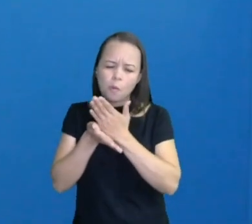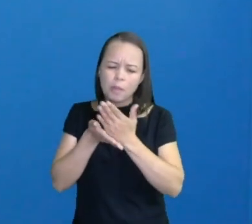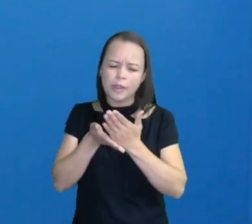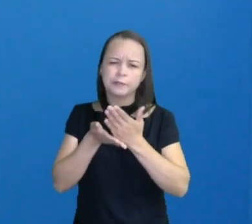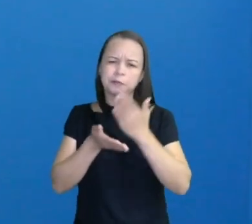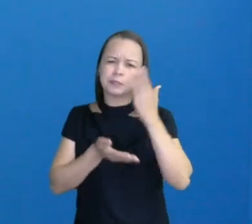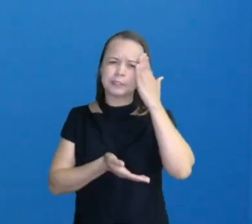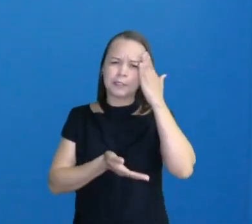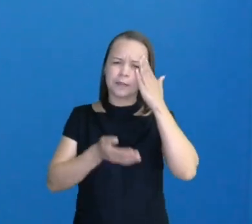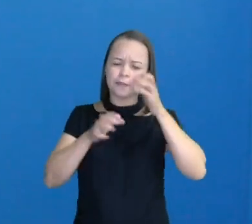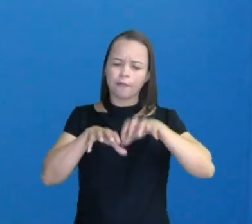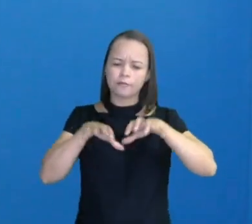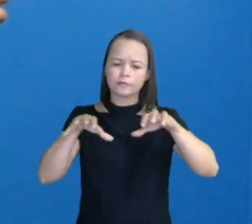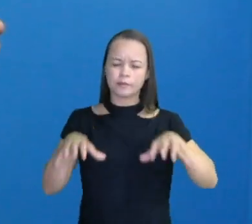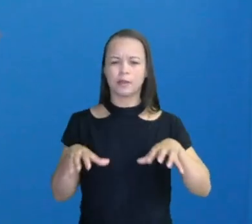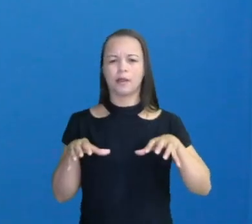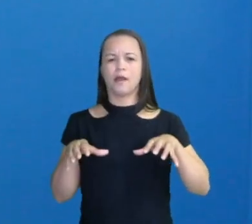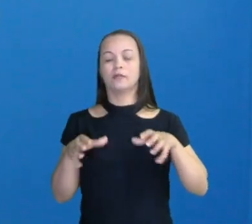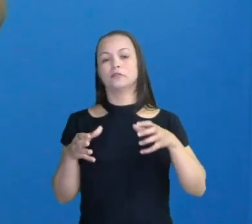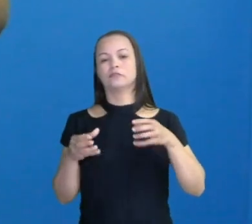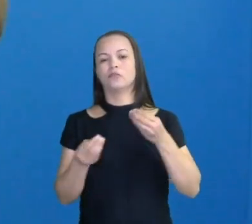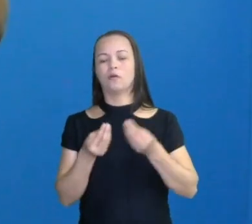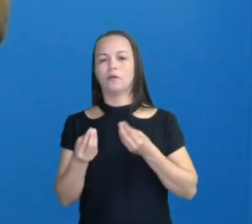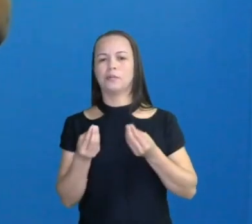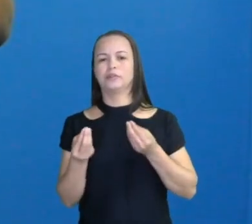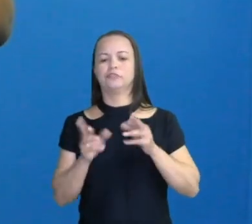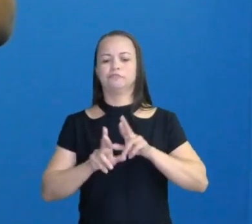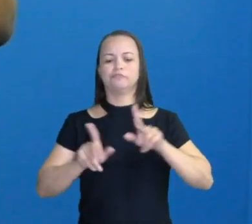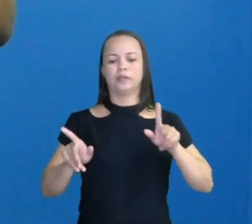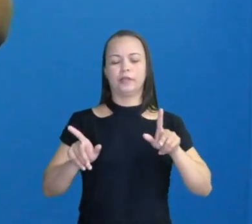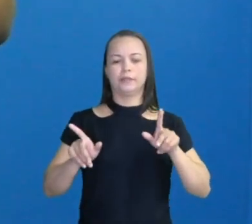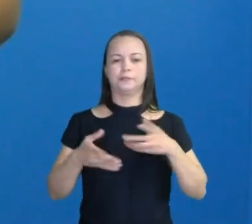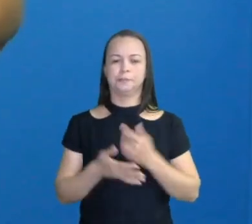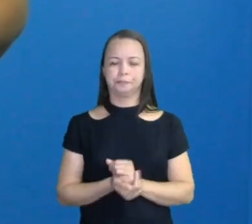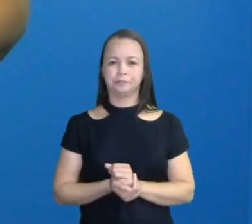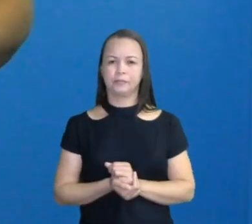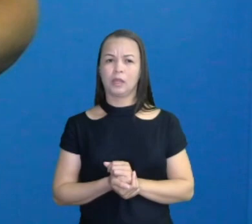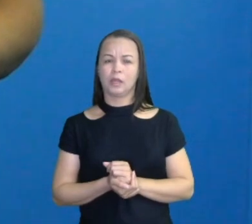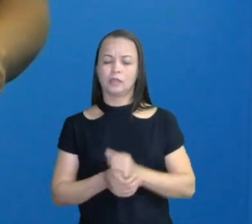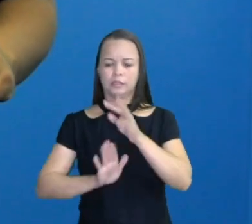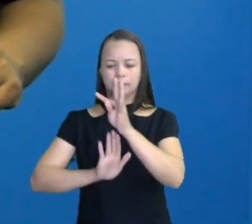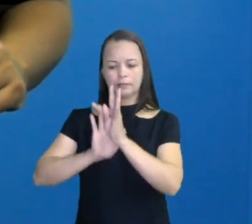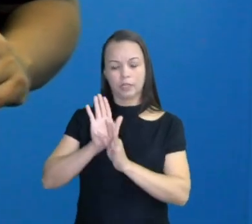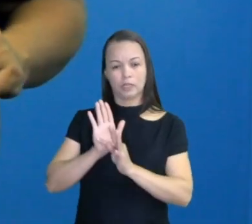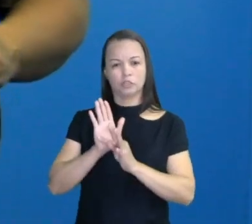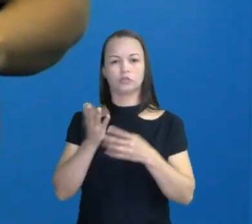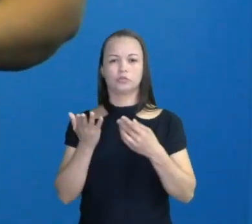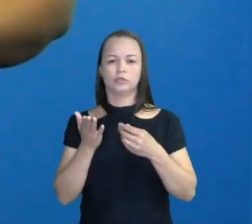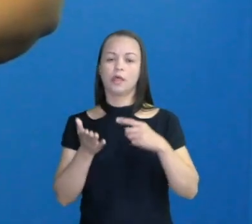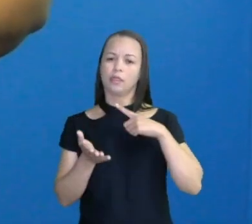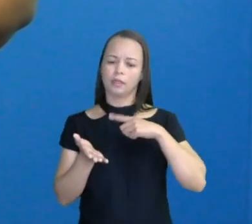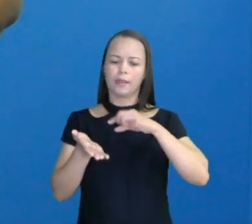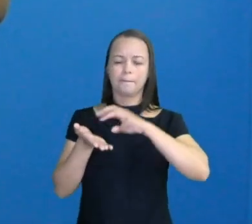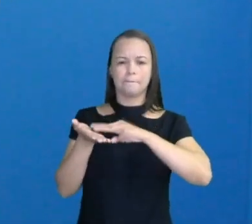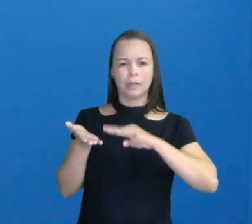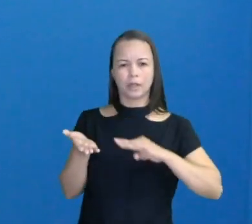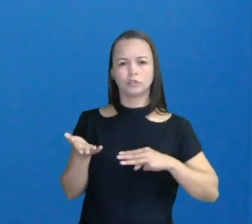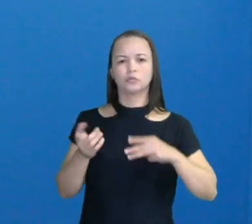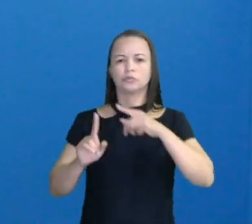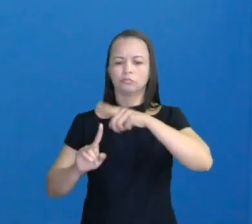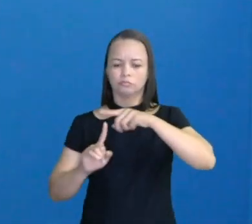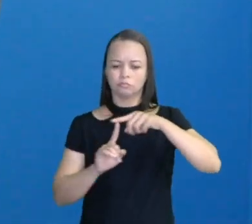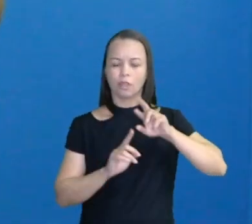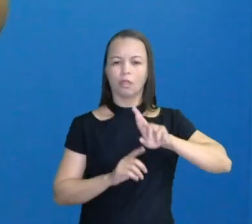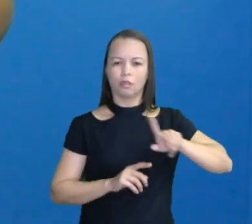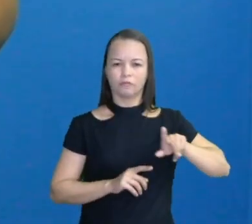separar eles de formas diferentes. Apesar de serem textos, eles têm métodos e tipos